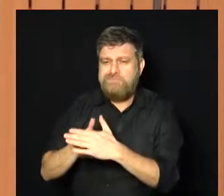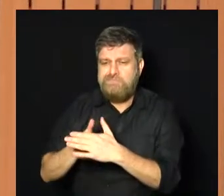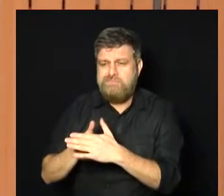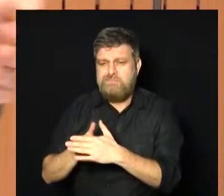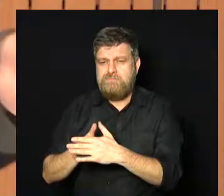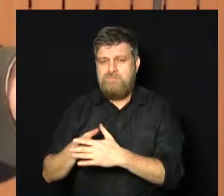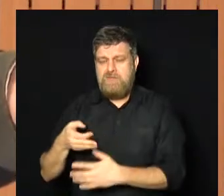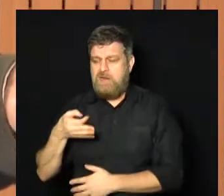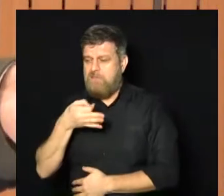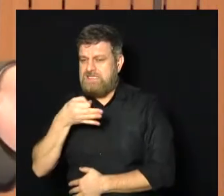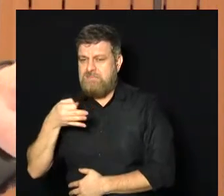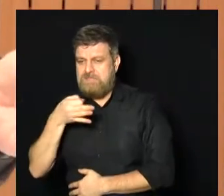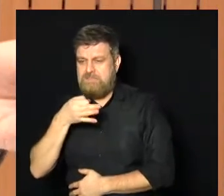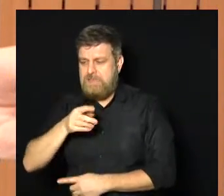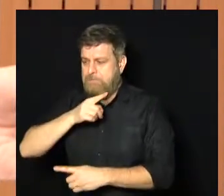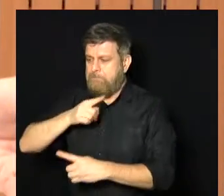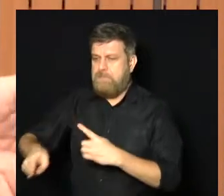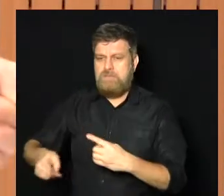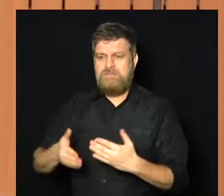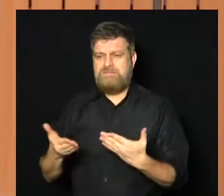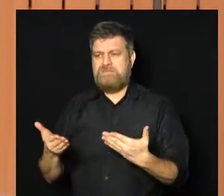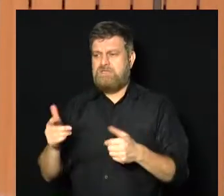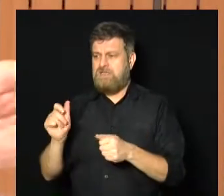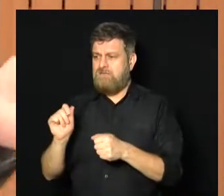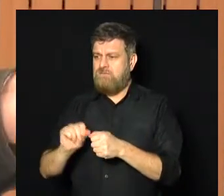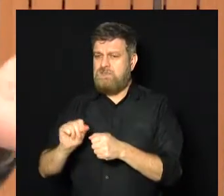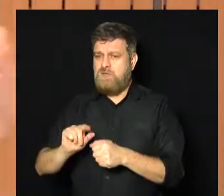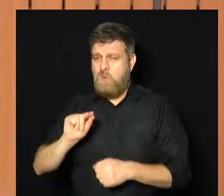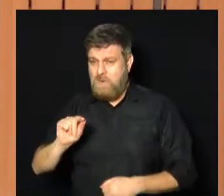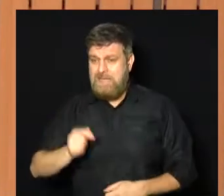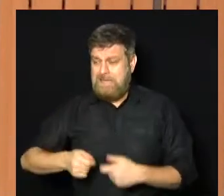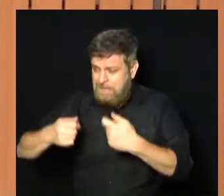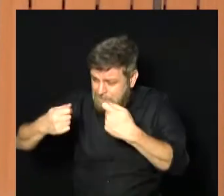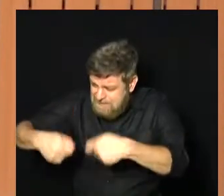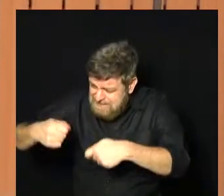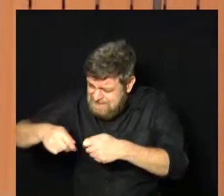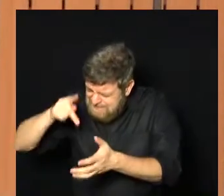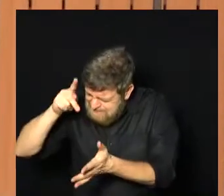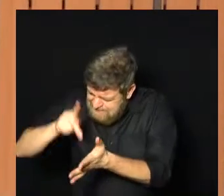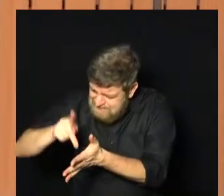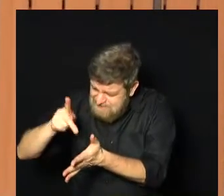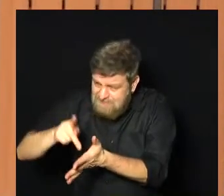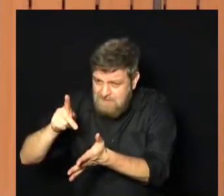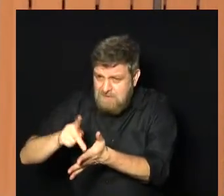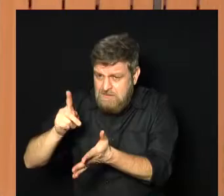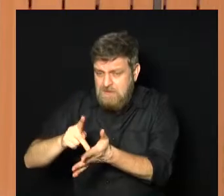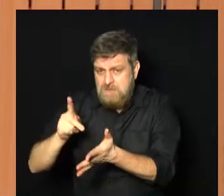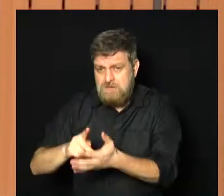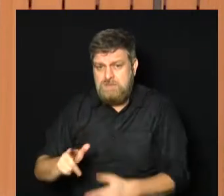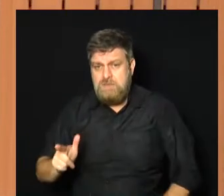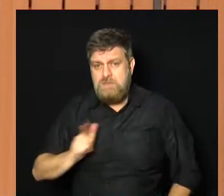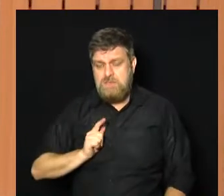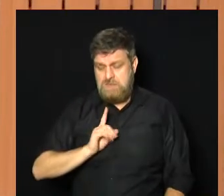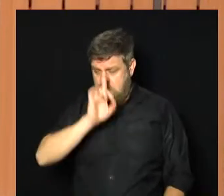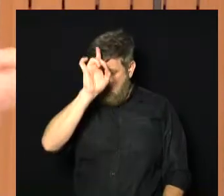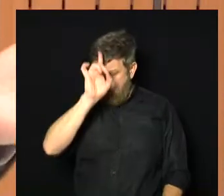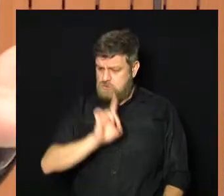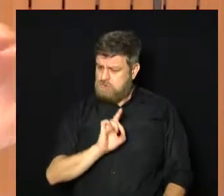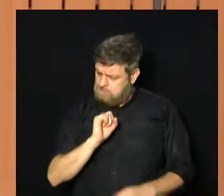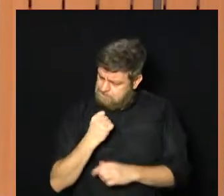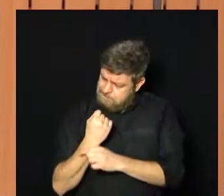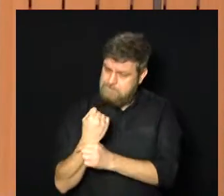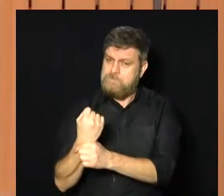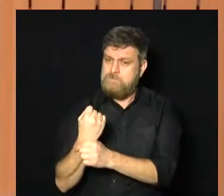discussão que possa levar em conta a necessidade, né, da garantia dos direitos para